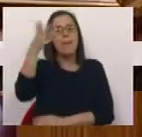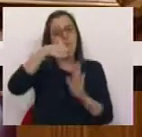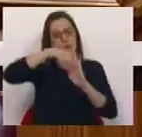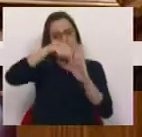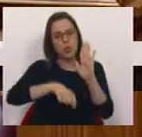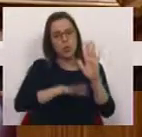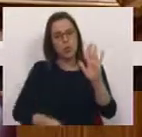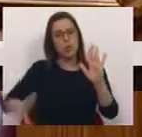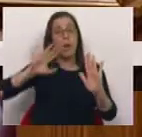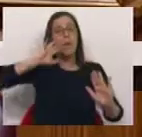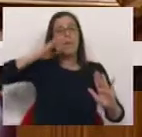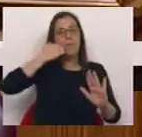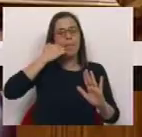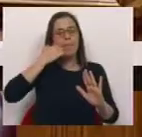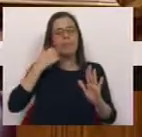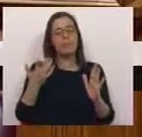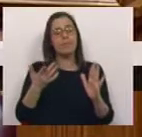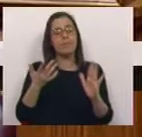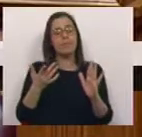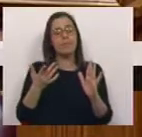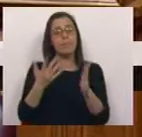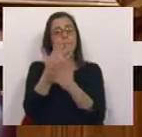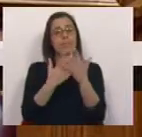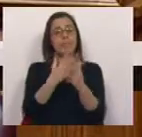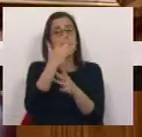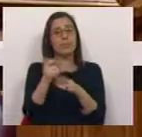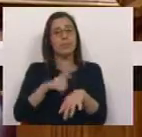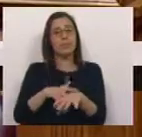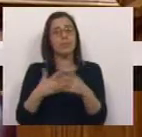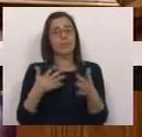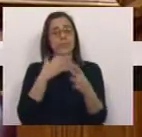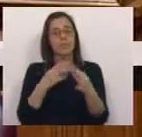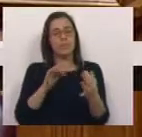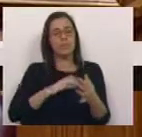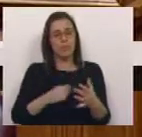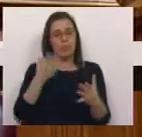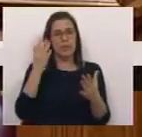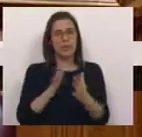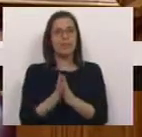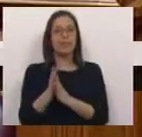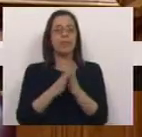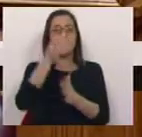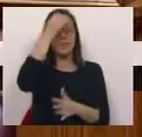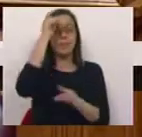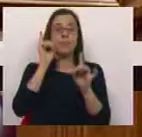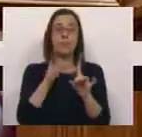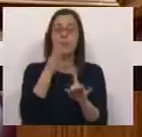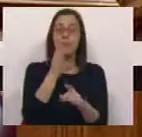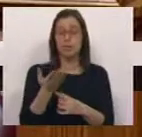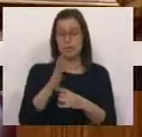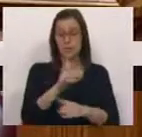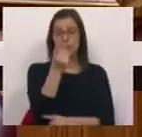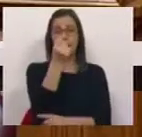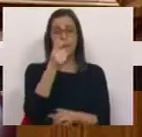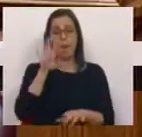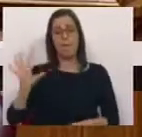Sul desperdiçaram na ajuda. Sr. Deputado, a partir de agora desconta no próximo tempo. Com certeza, Sr. Presidente. Que se esqueceu de referir, por exemplo, o